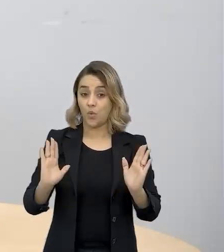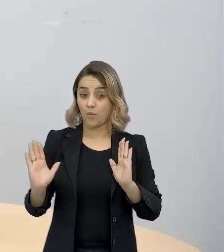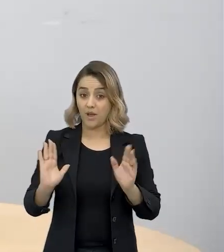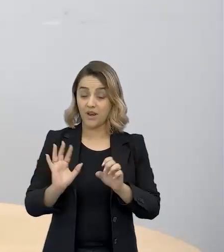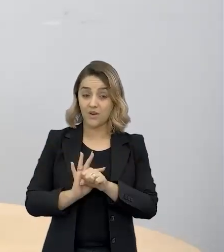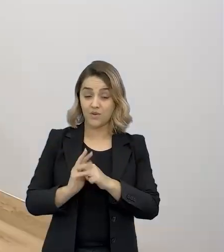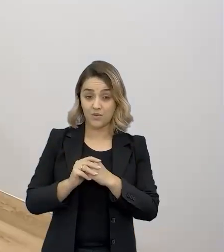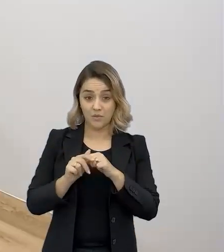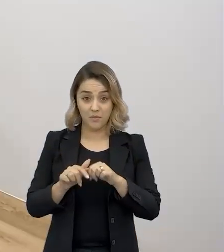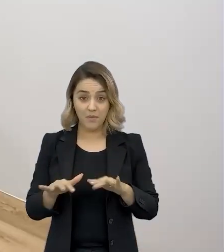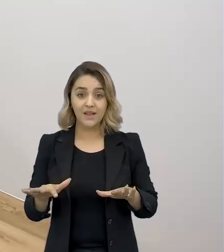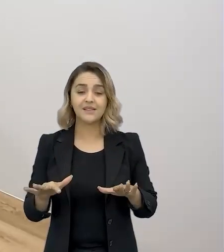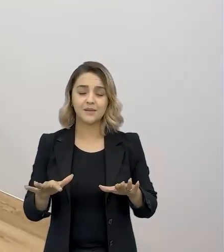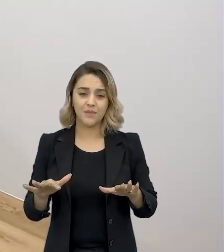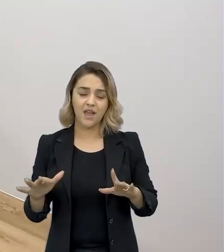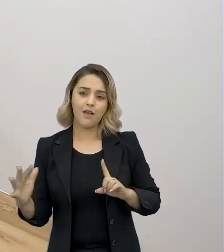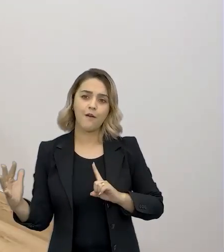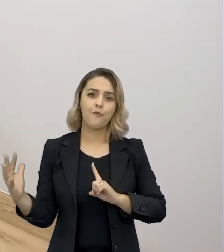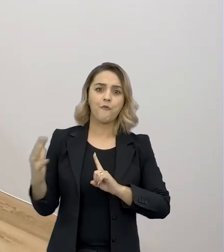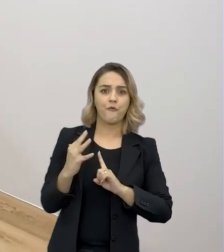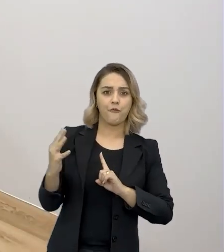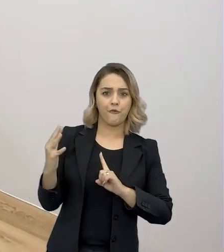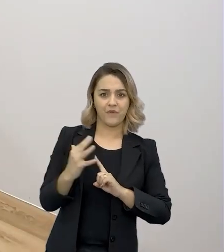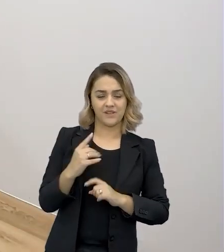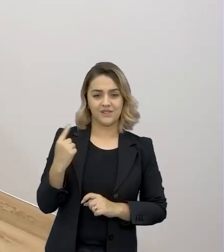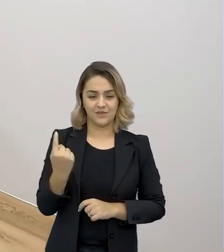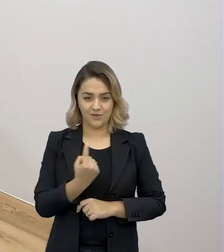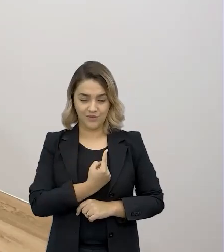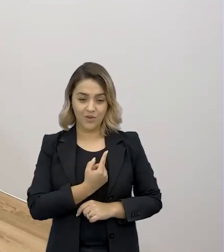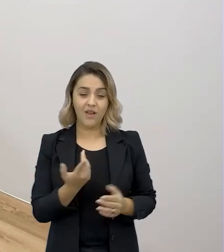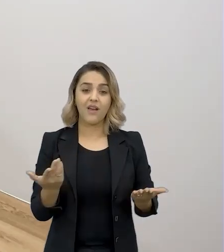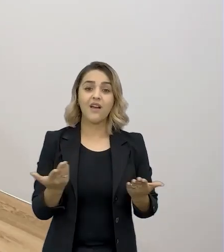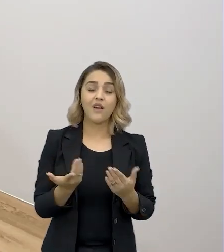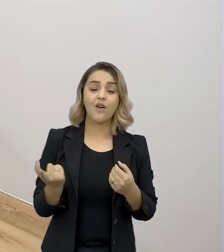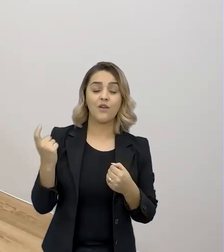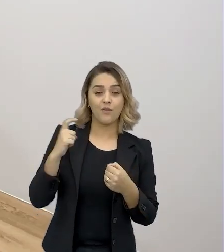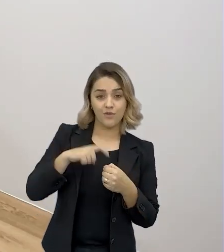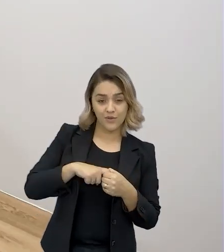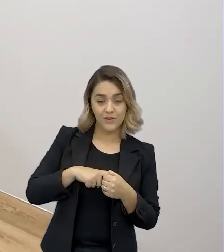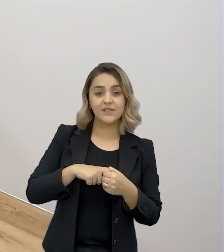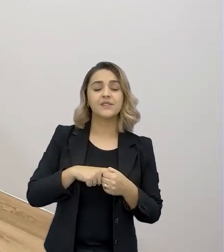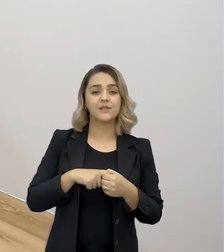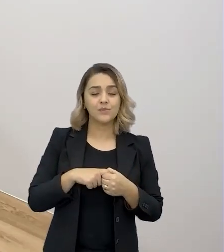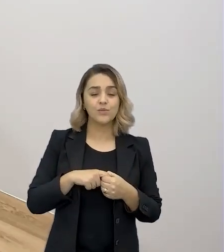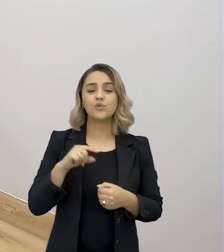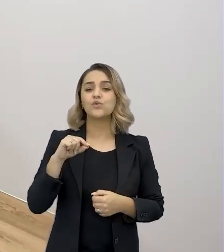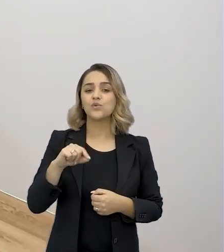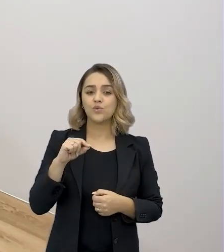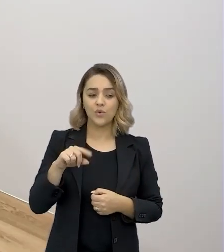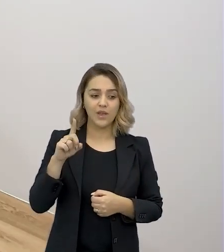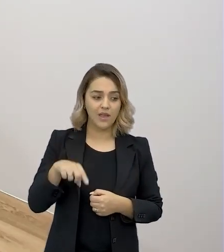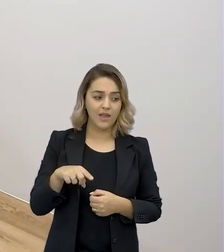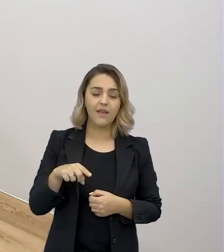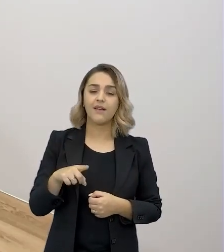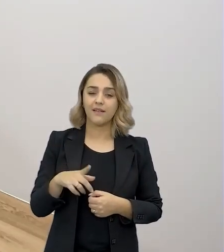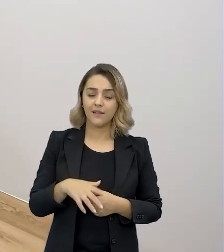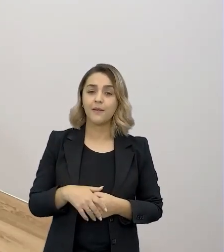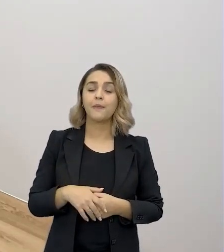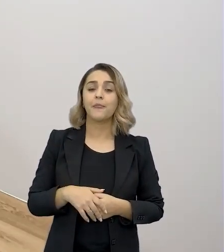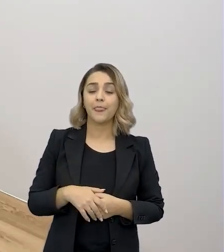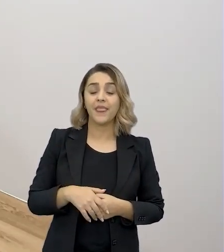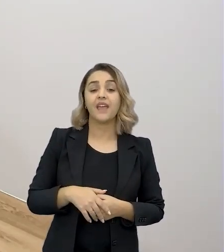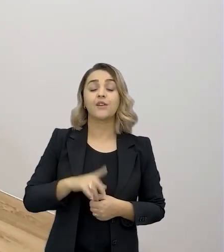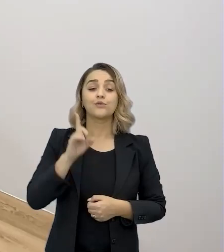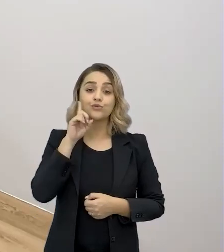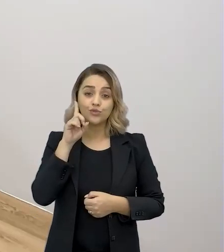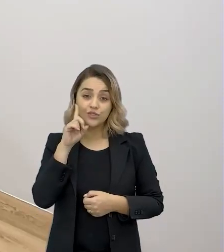nos trazendo a isso. Sim. Então, agora que já retornamos, isso se torna algo que tem que ser incorporado no dia a